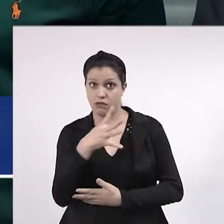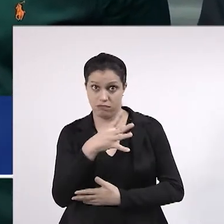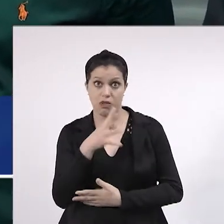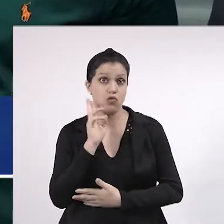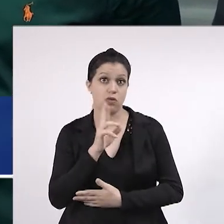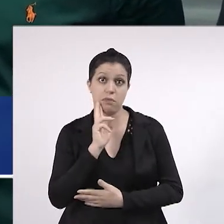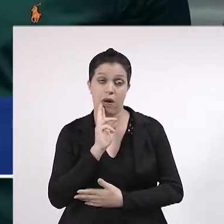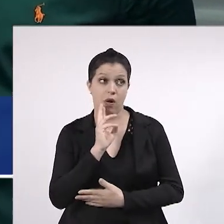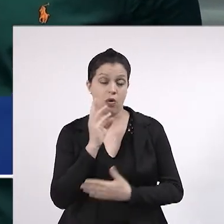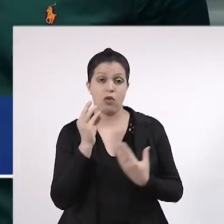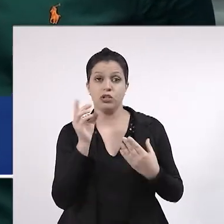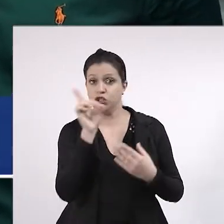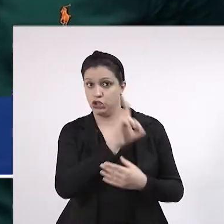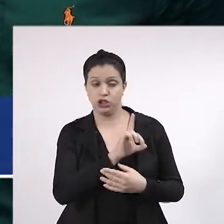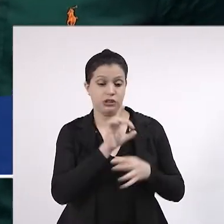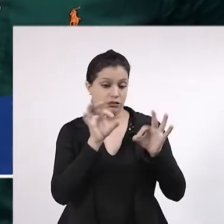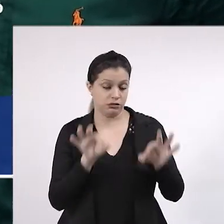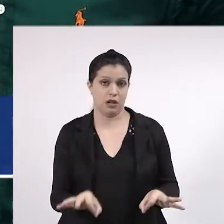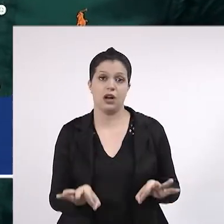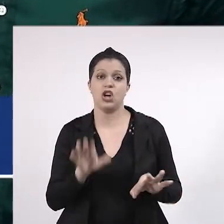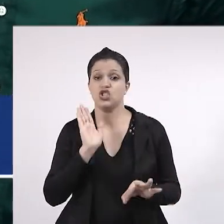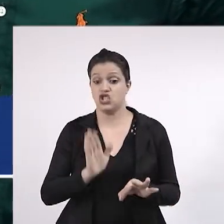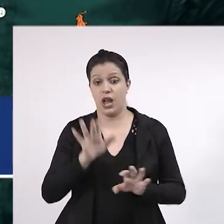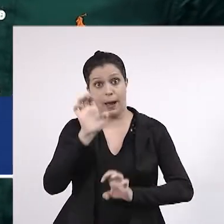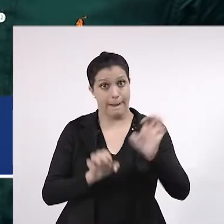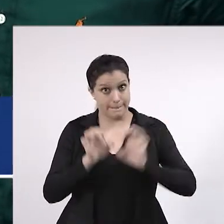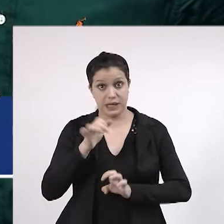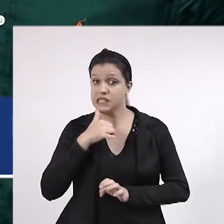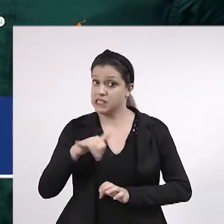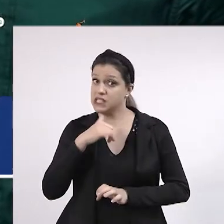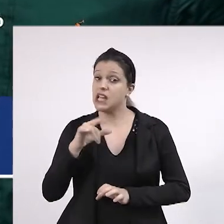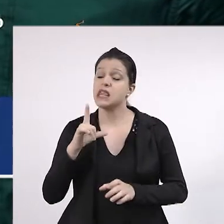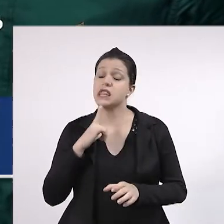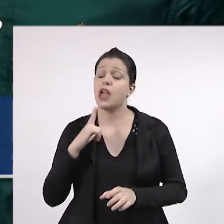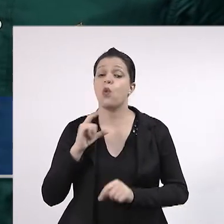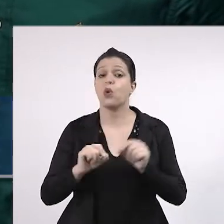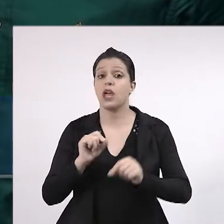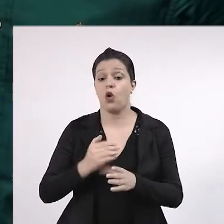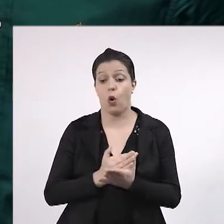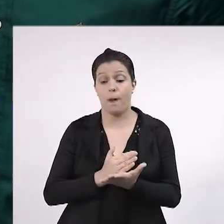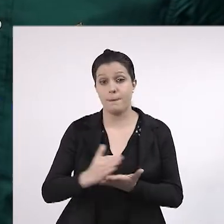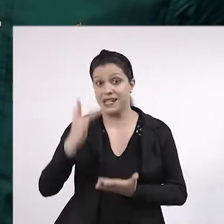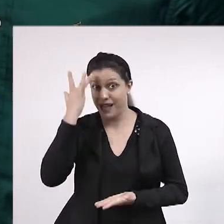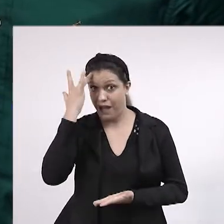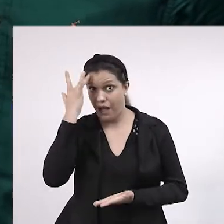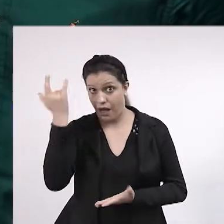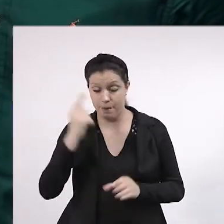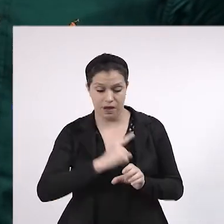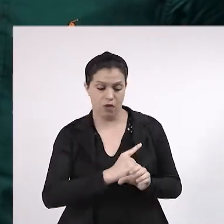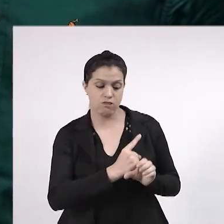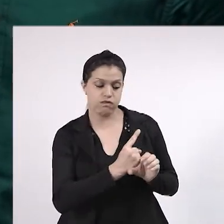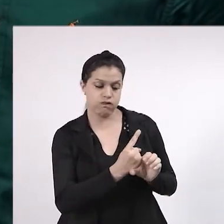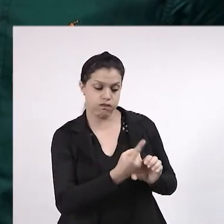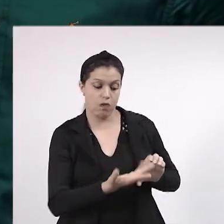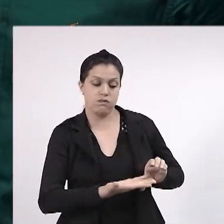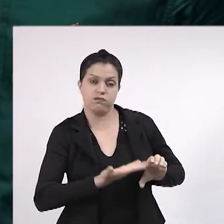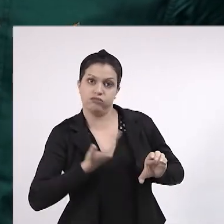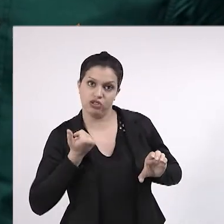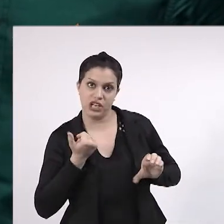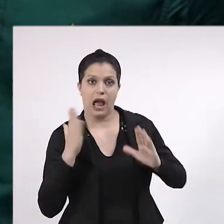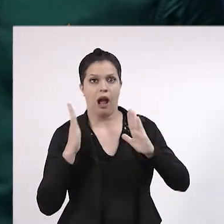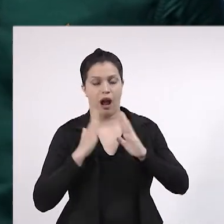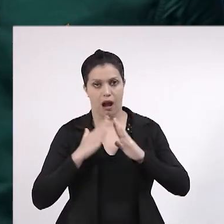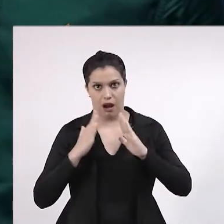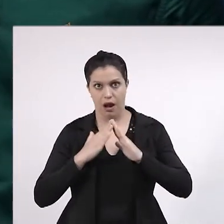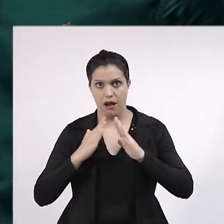administrativos já têm o seu calendário vigente. Então, a empresa já está com a determinação de, a partir de amanhã, começar a retirada